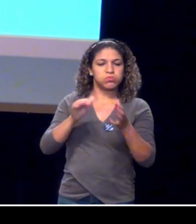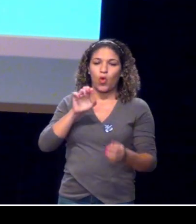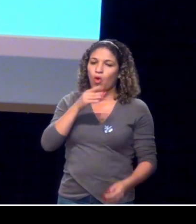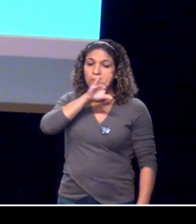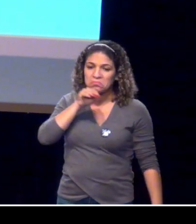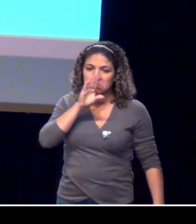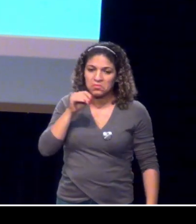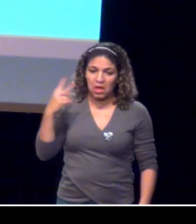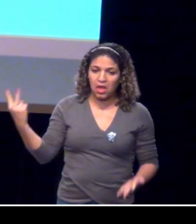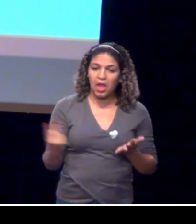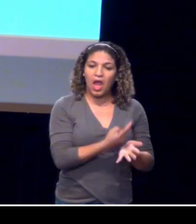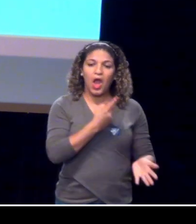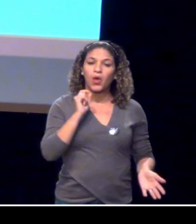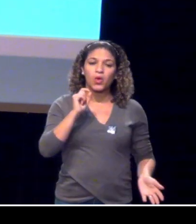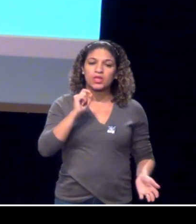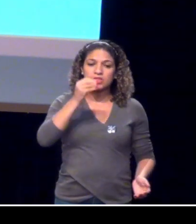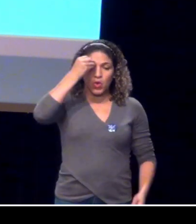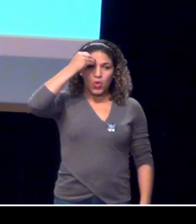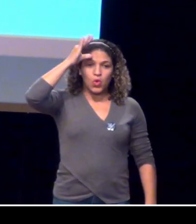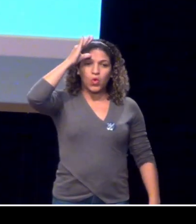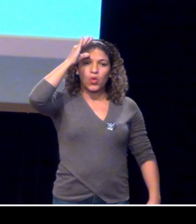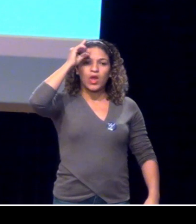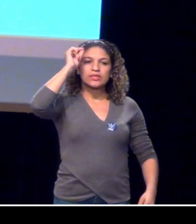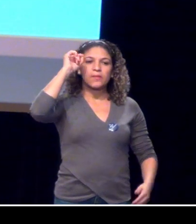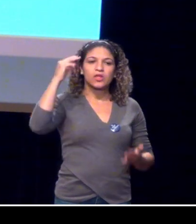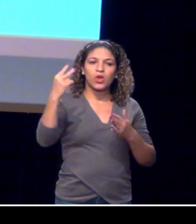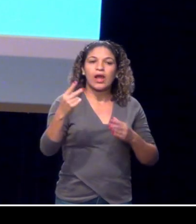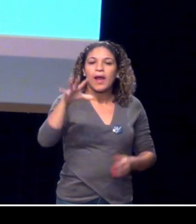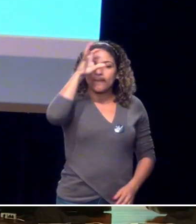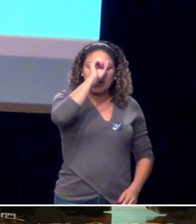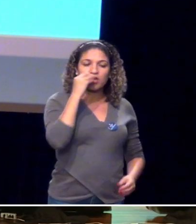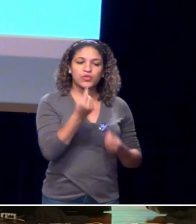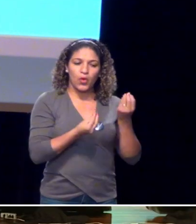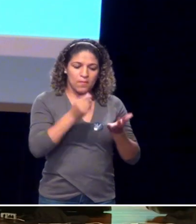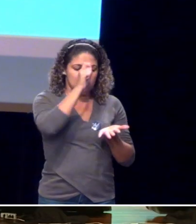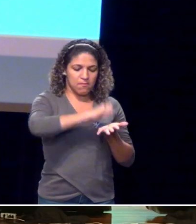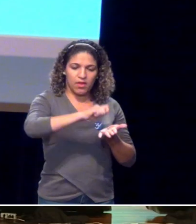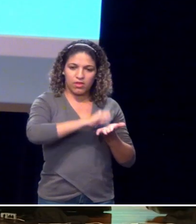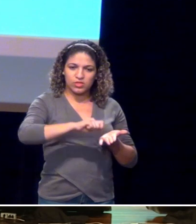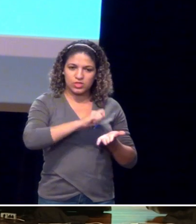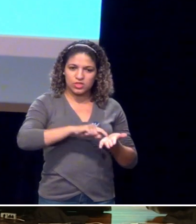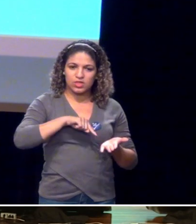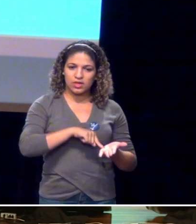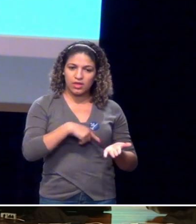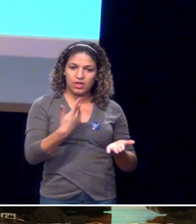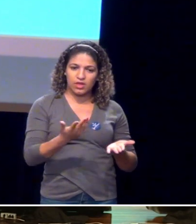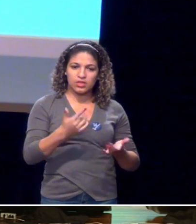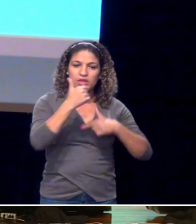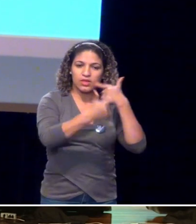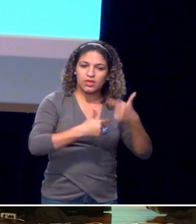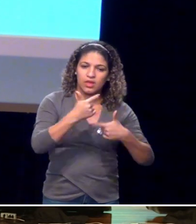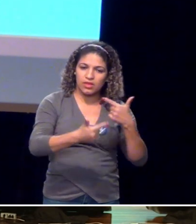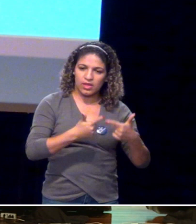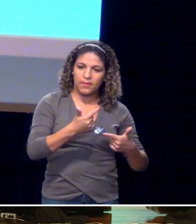isto acontece, esses conhecimentos entram pela escrita, que tem sido trabalhada com o